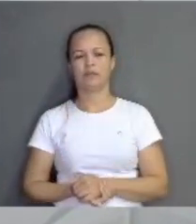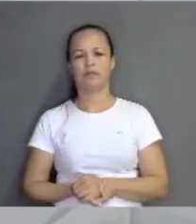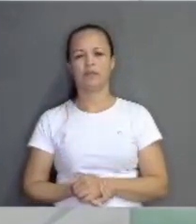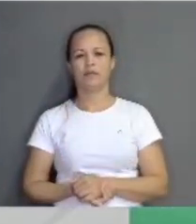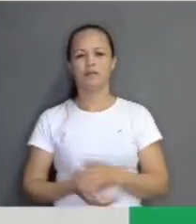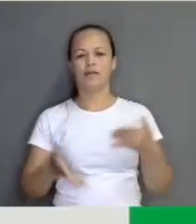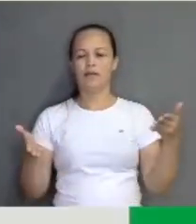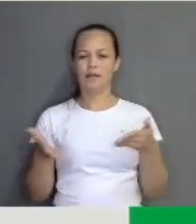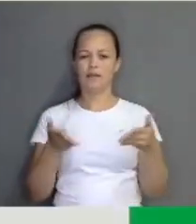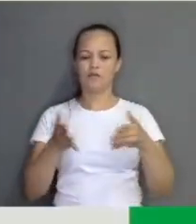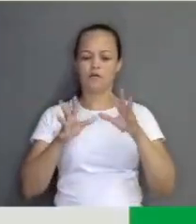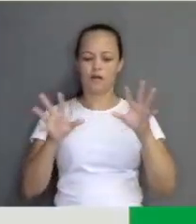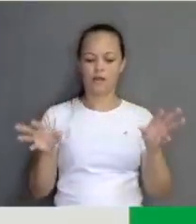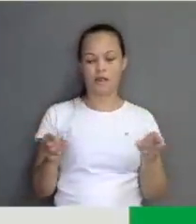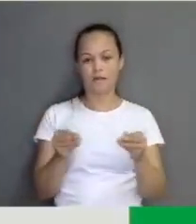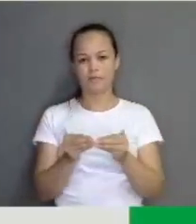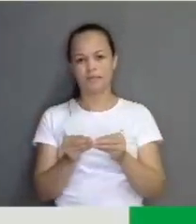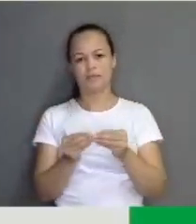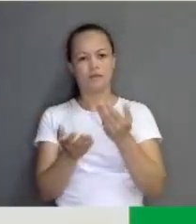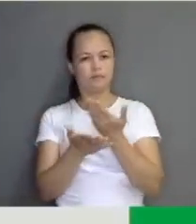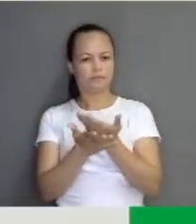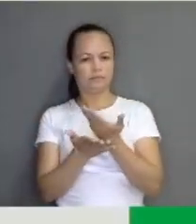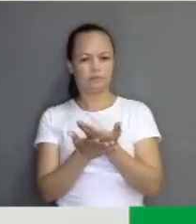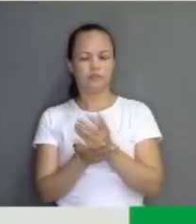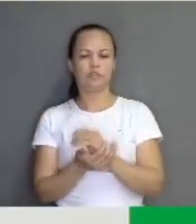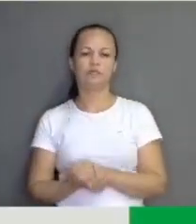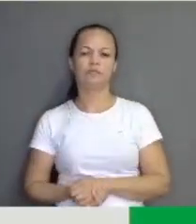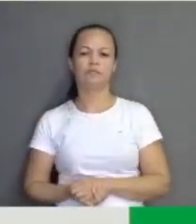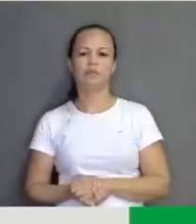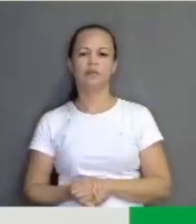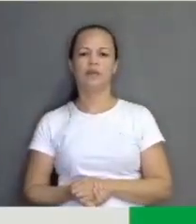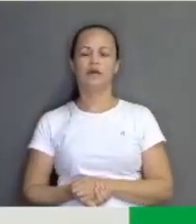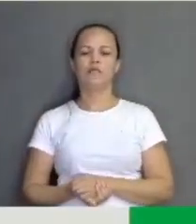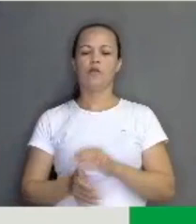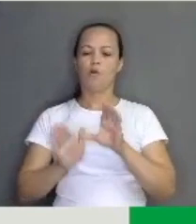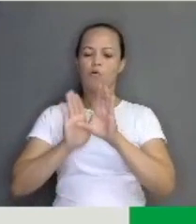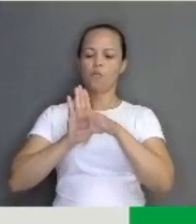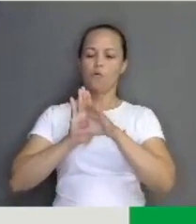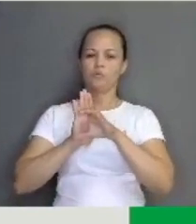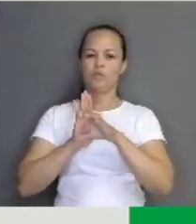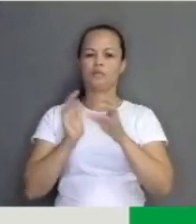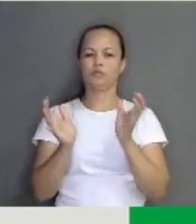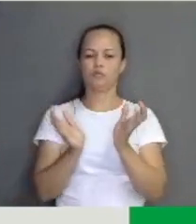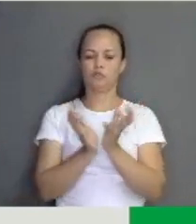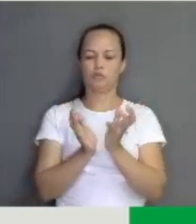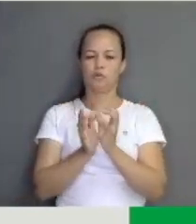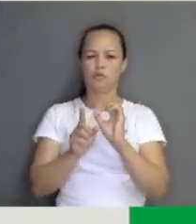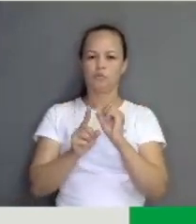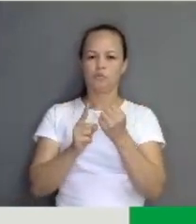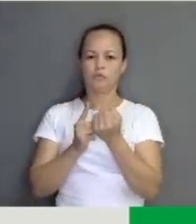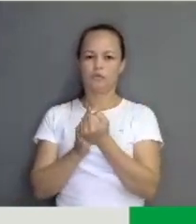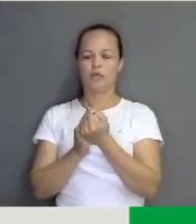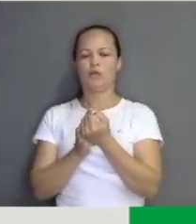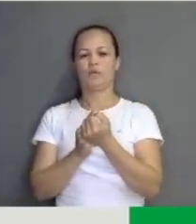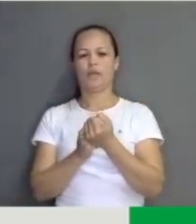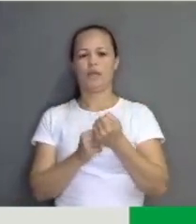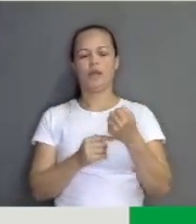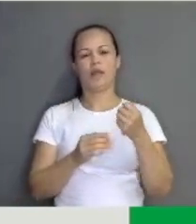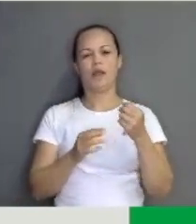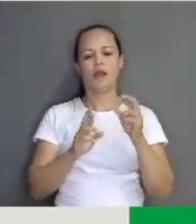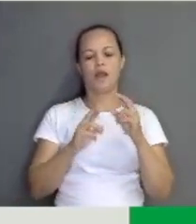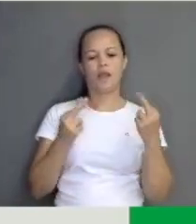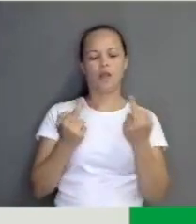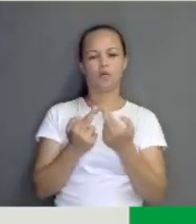da aula. Presta lá atenção. Nós vimos o conceito de grupos sociais, que é a reunião de duas ou mais pessoas que têm uma